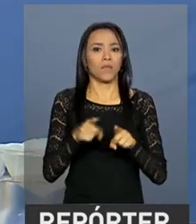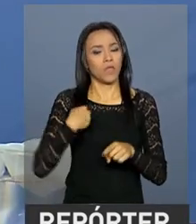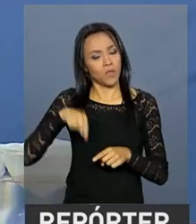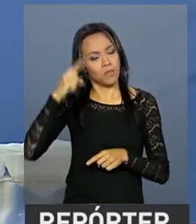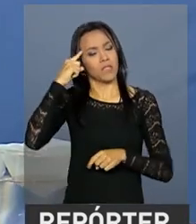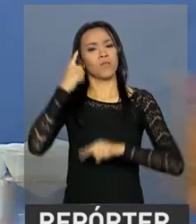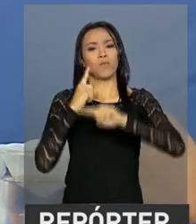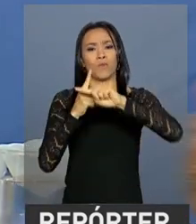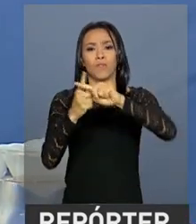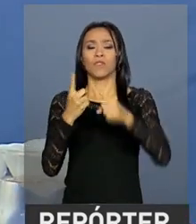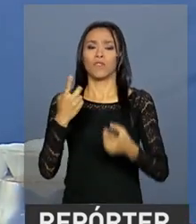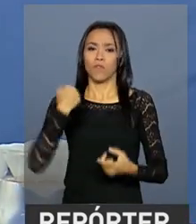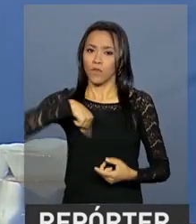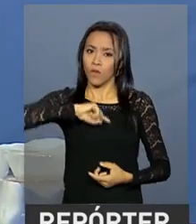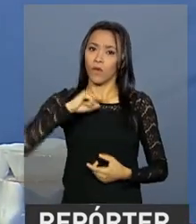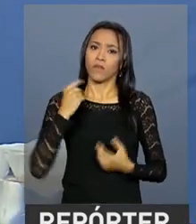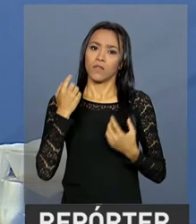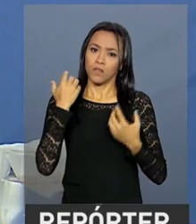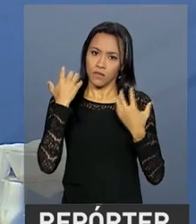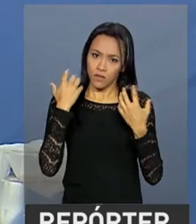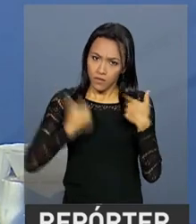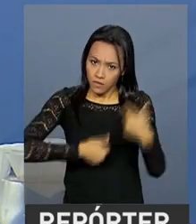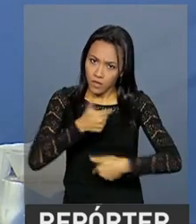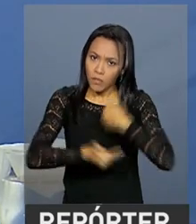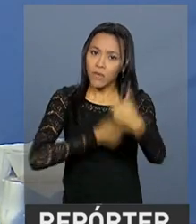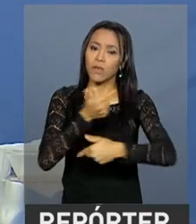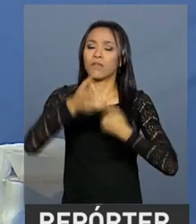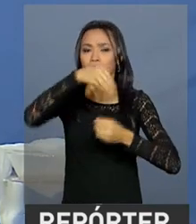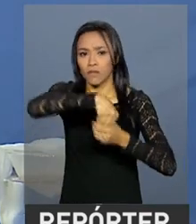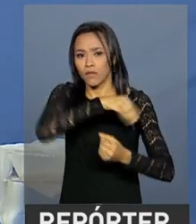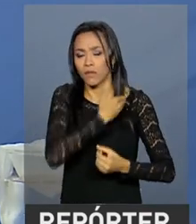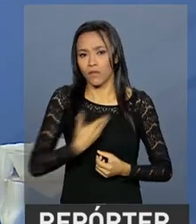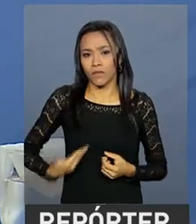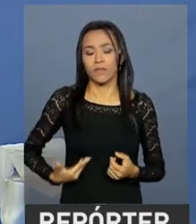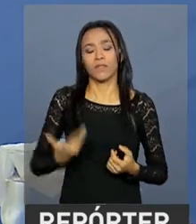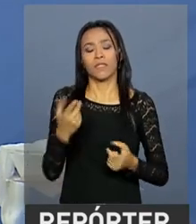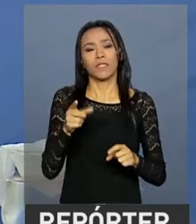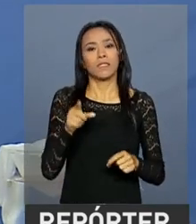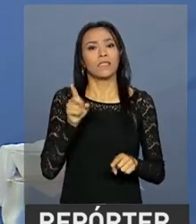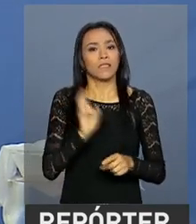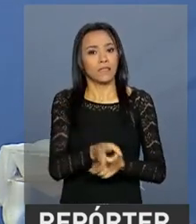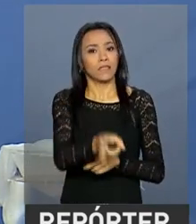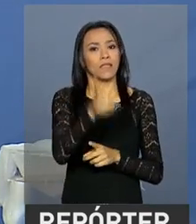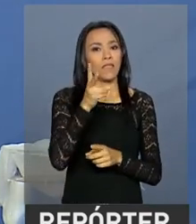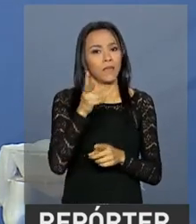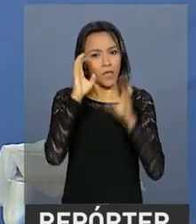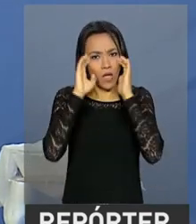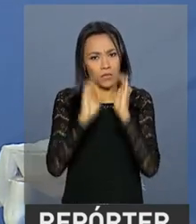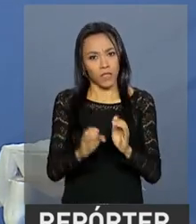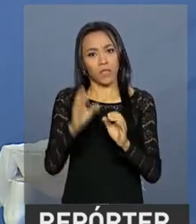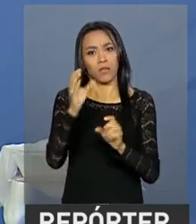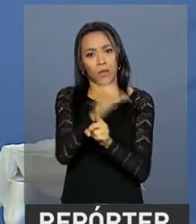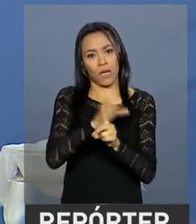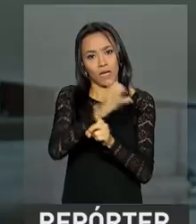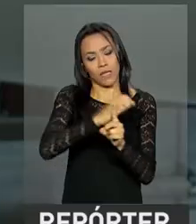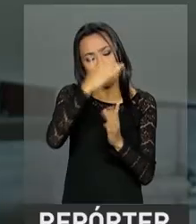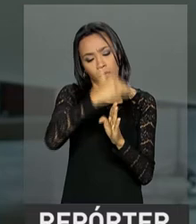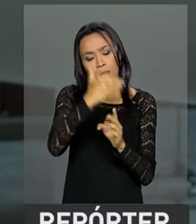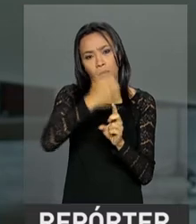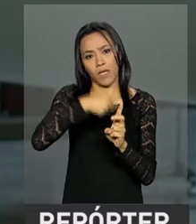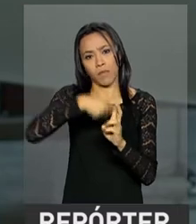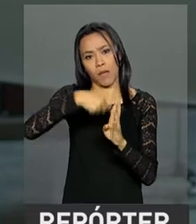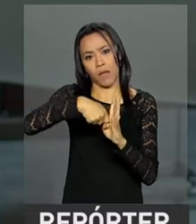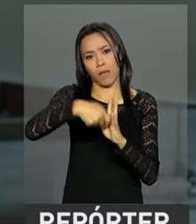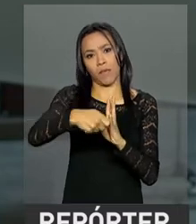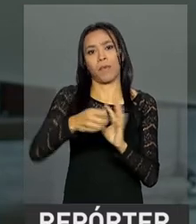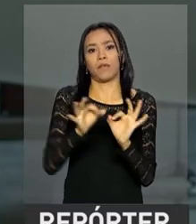nós todos estamos trabalhando de uma forma muito integrada e buscando manter seus cronogramas estritamente em dia até o